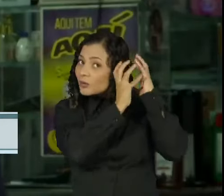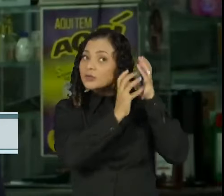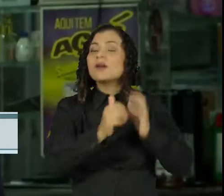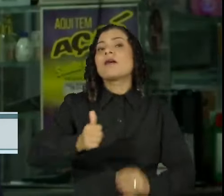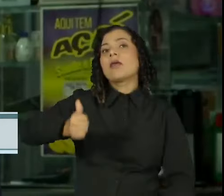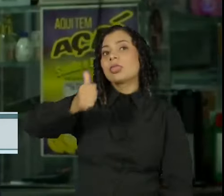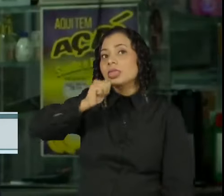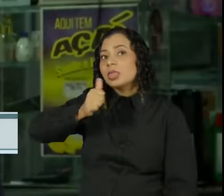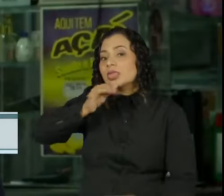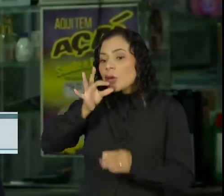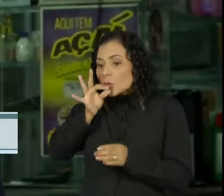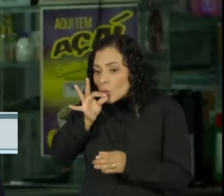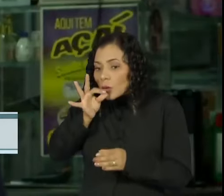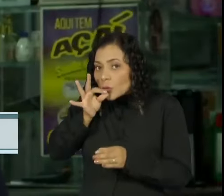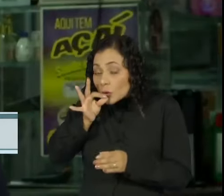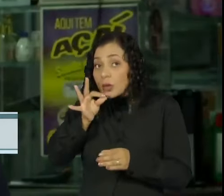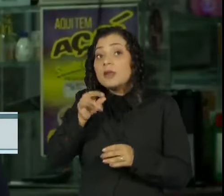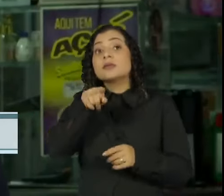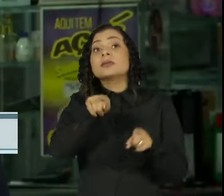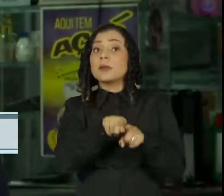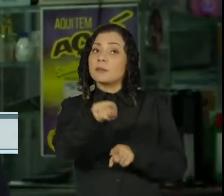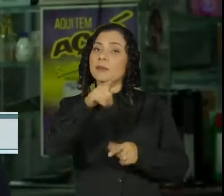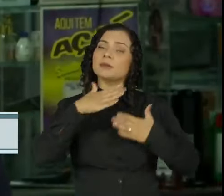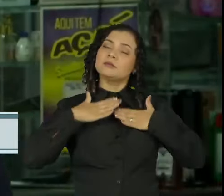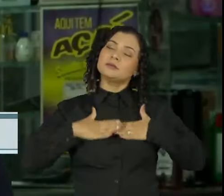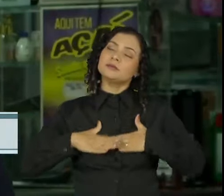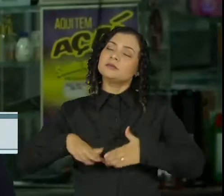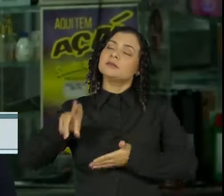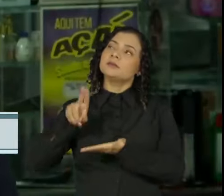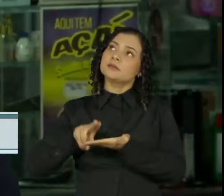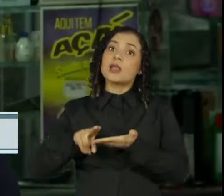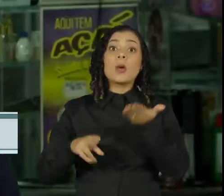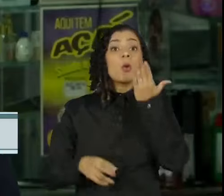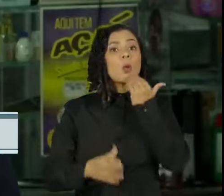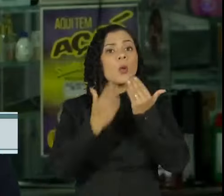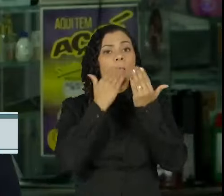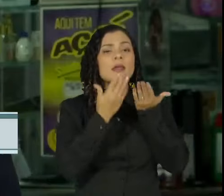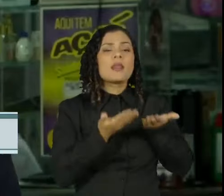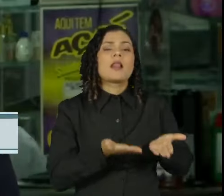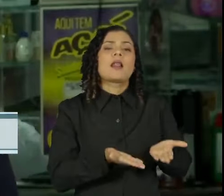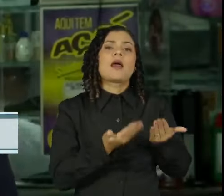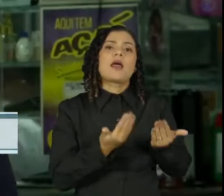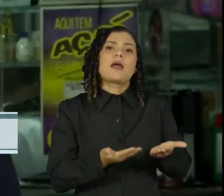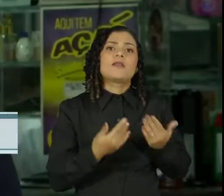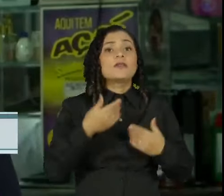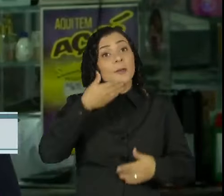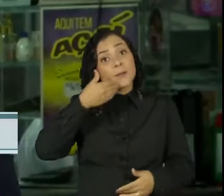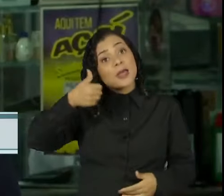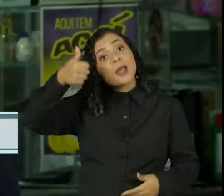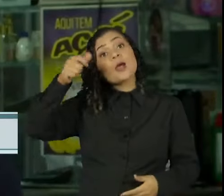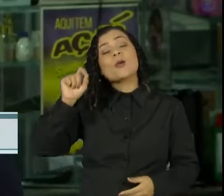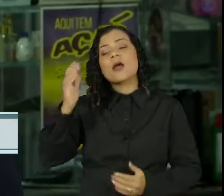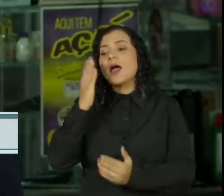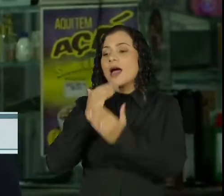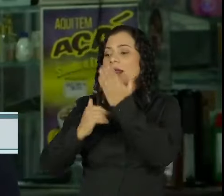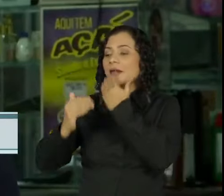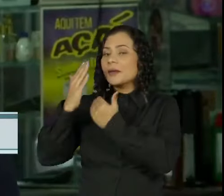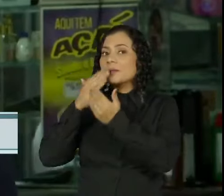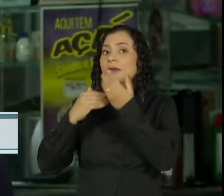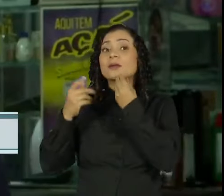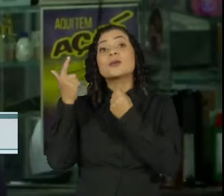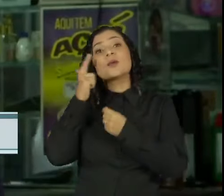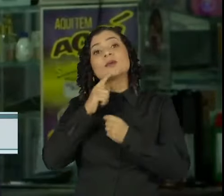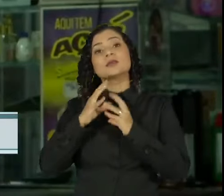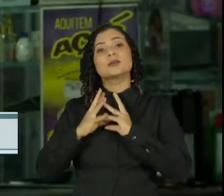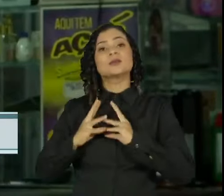para recuperar o corpo são descansar e fazer refeições leves, priorizando os alimentos que ajudem na reposição de